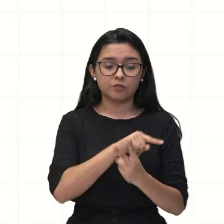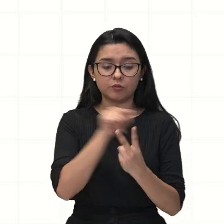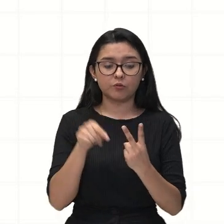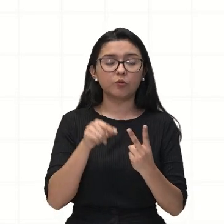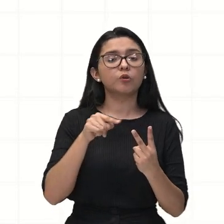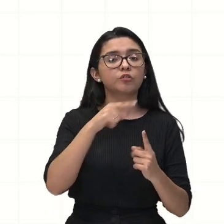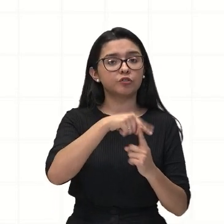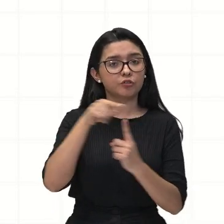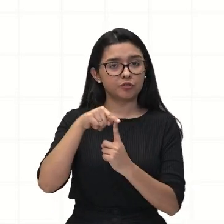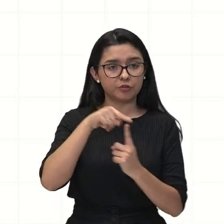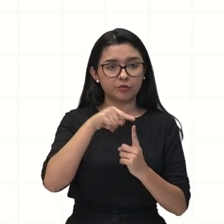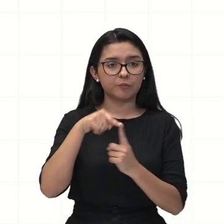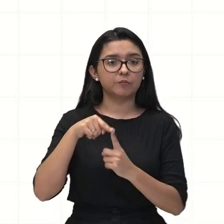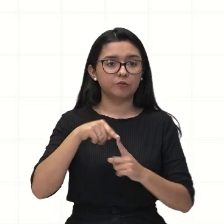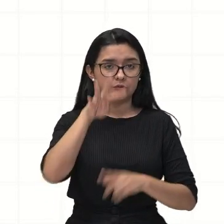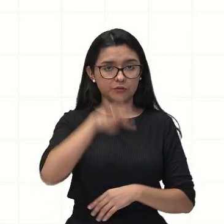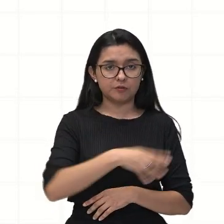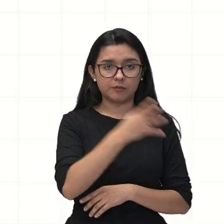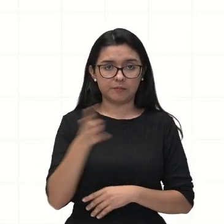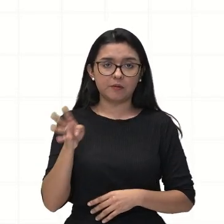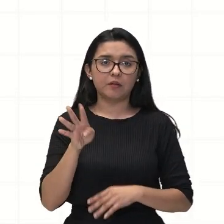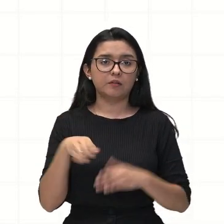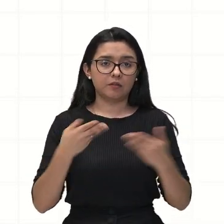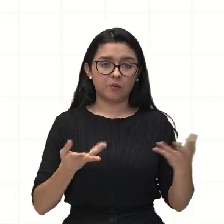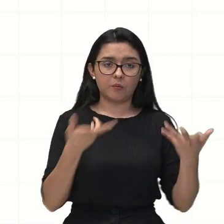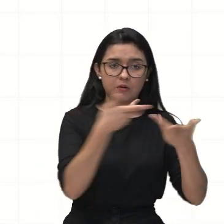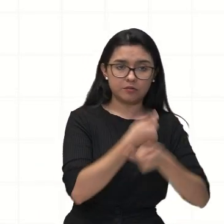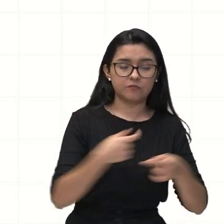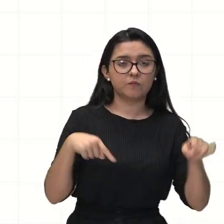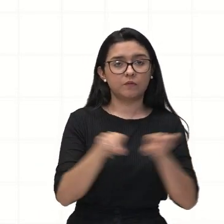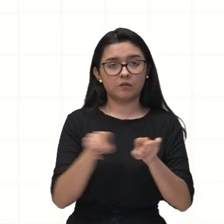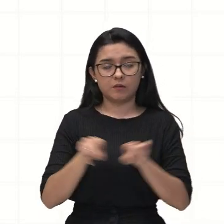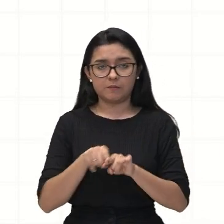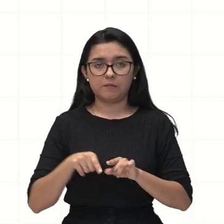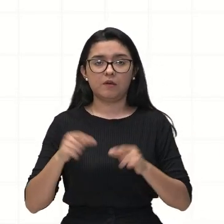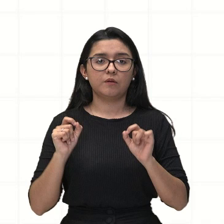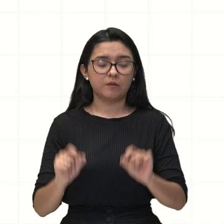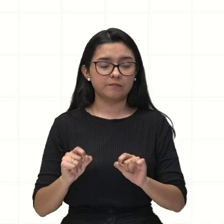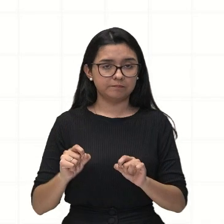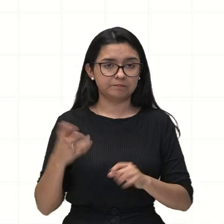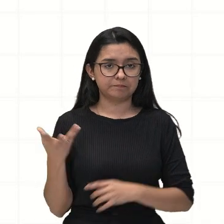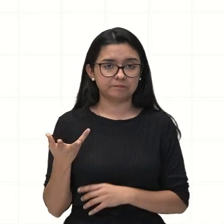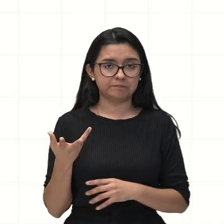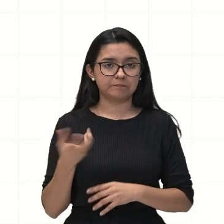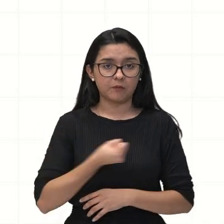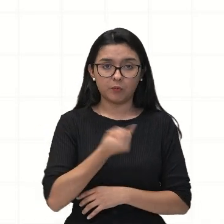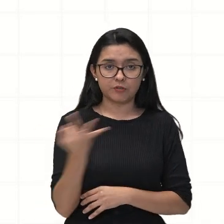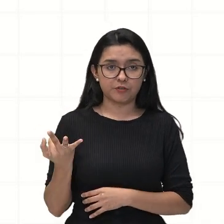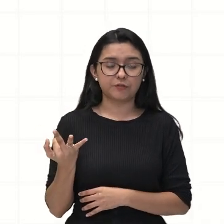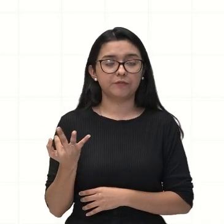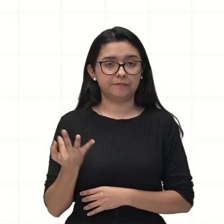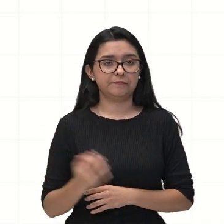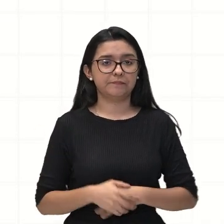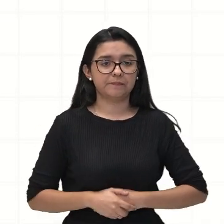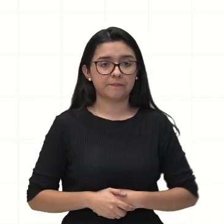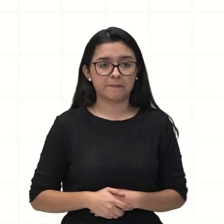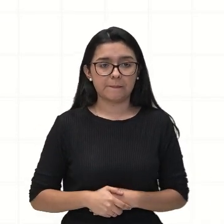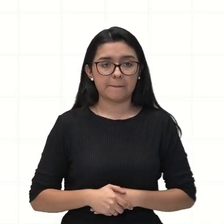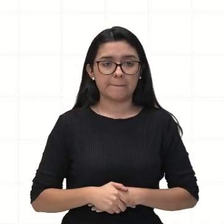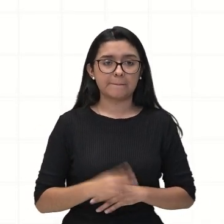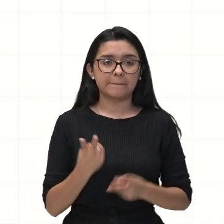estão sendo relacionados tanto da natureza qualitativa como na natureza quantitativa.